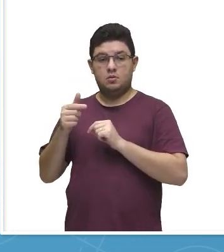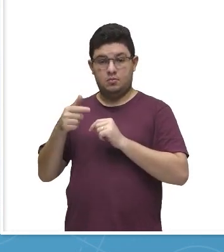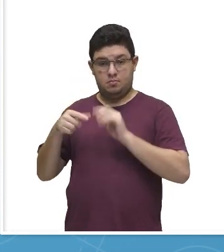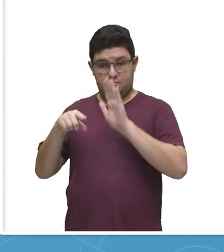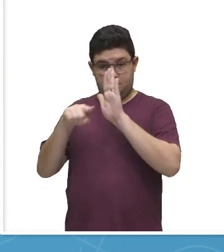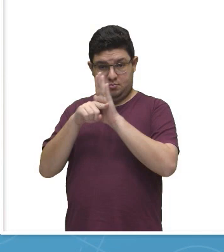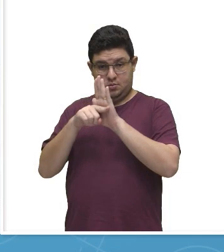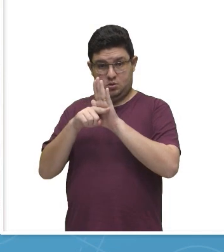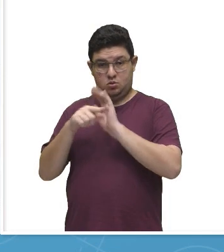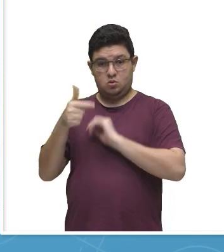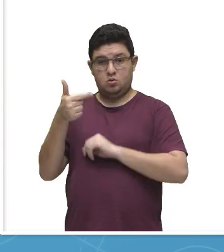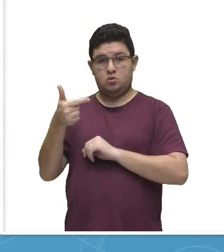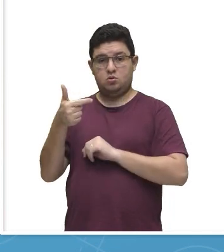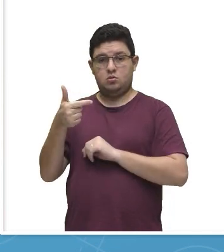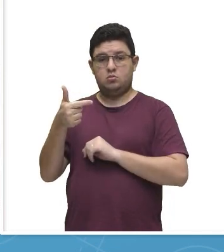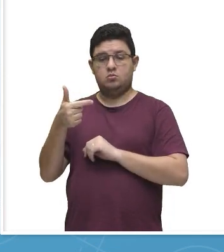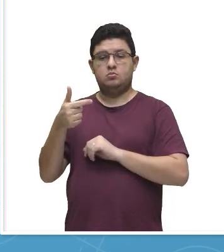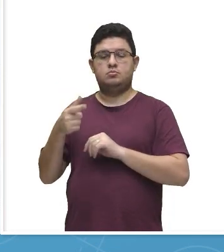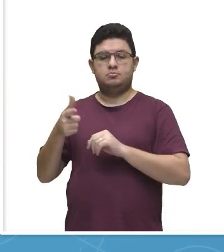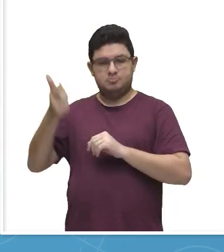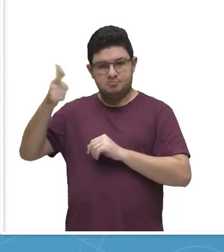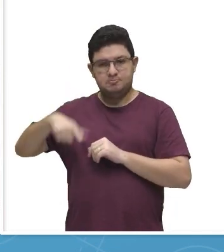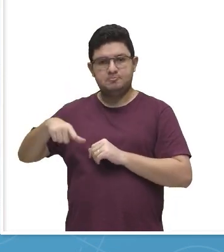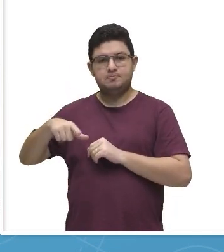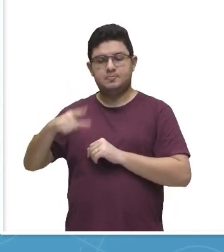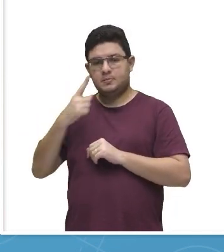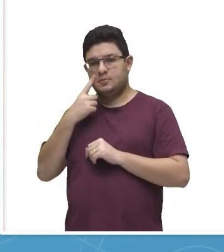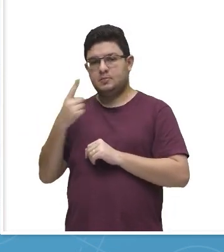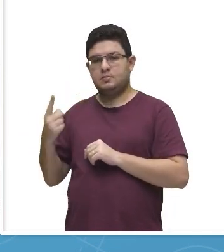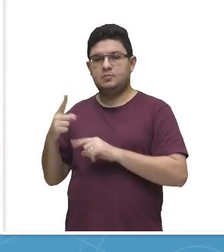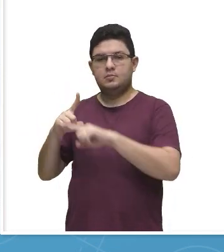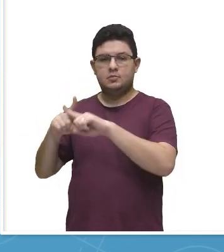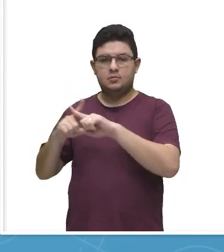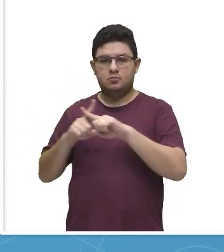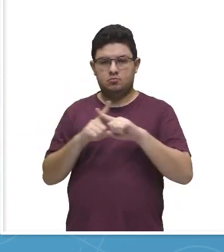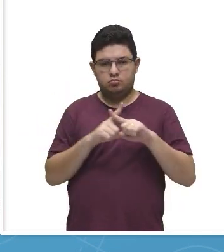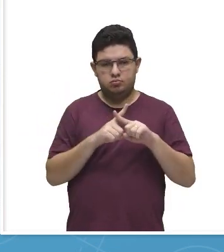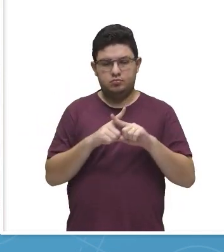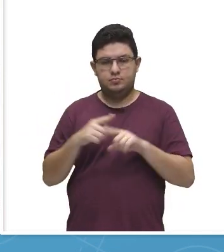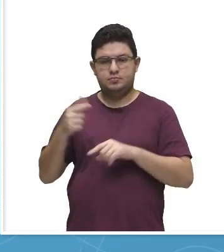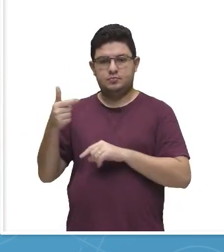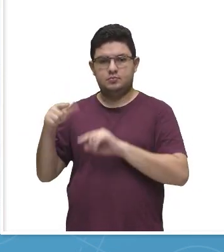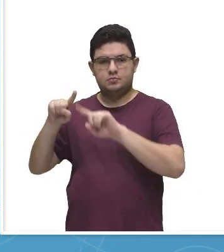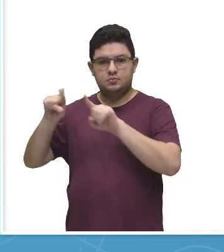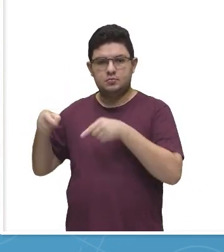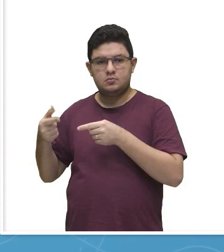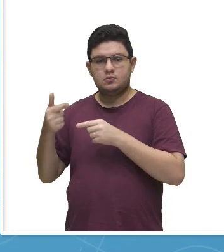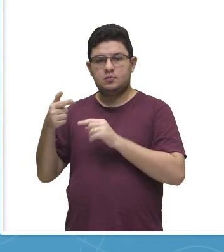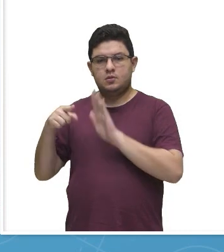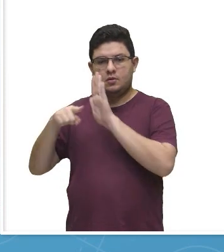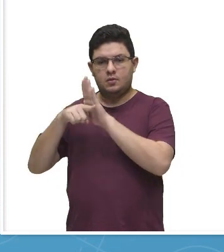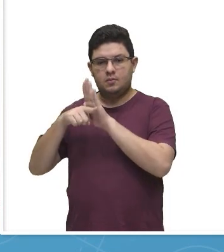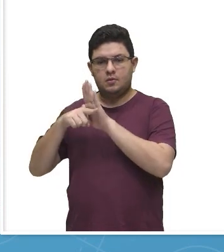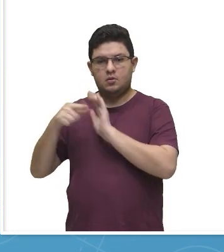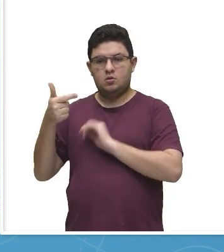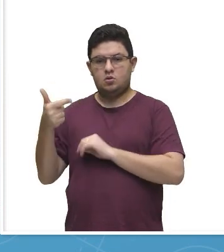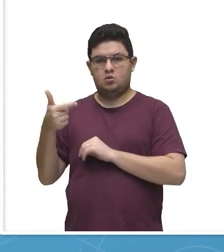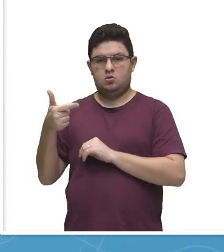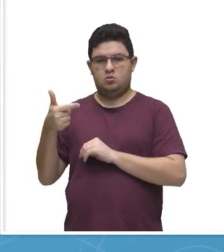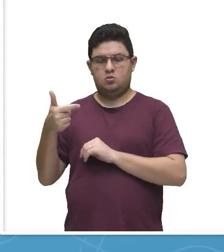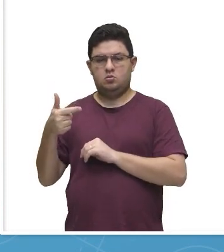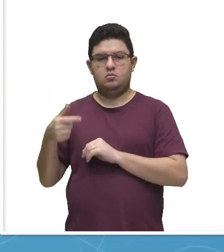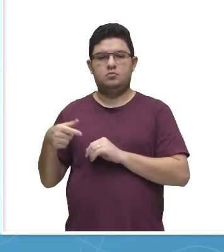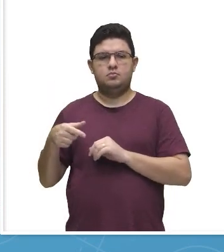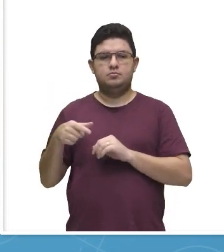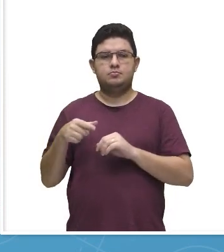mesmo 3 vezes. Então, eu tenho menos 2, que multiplica menos 2, que multiplica menos 2.